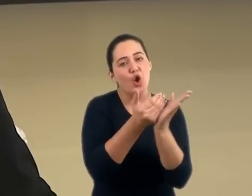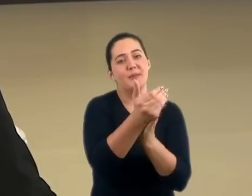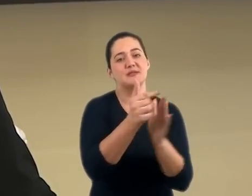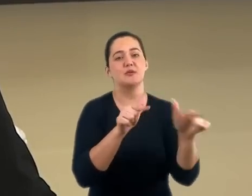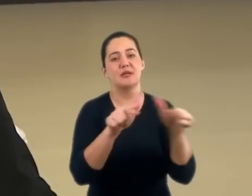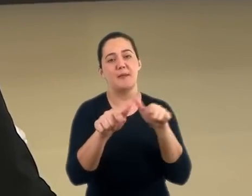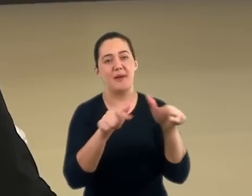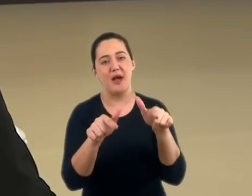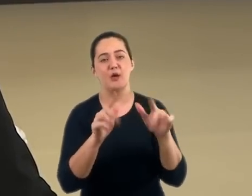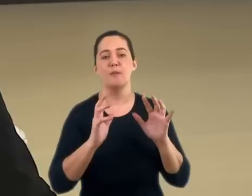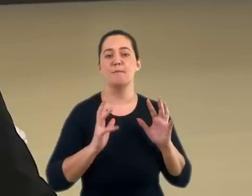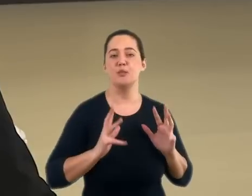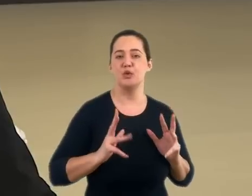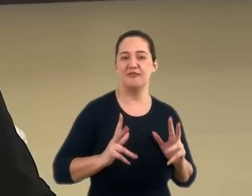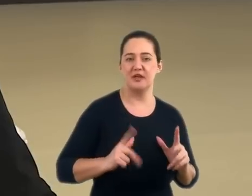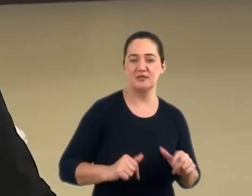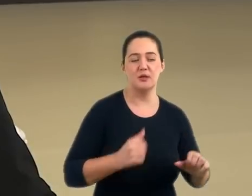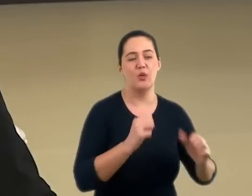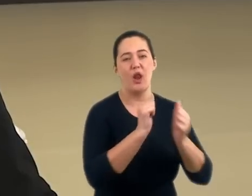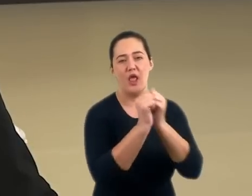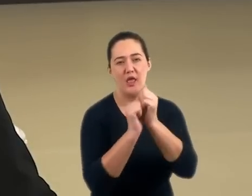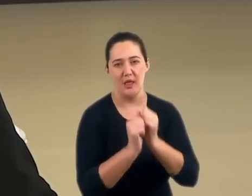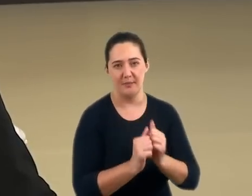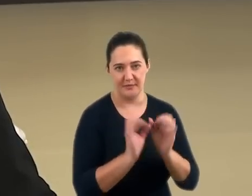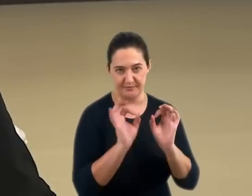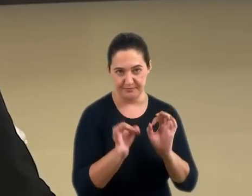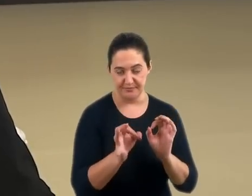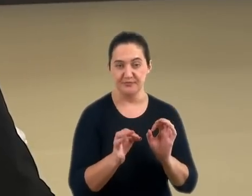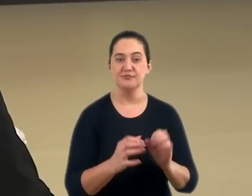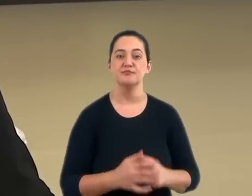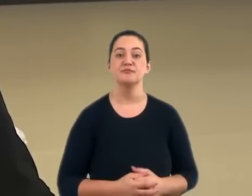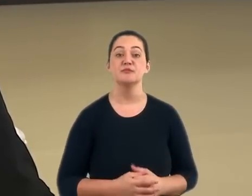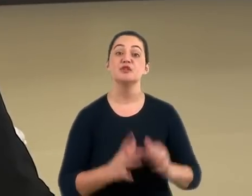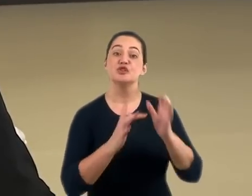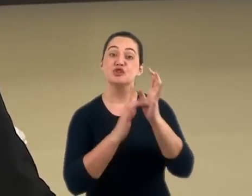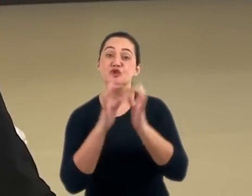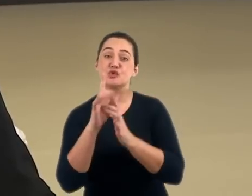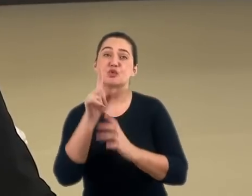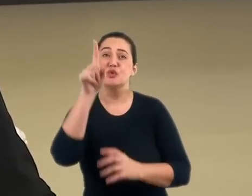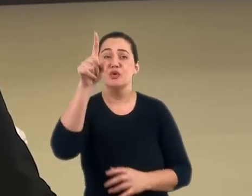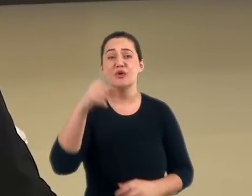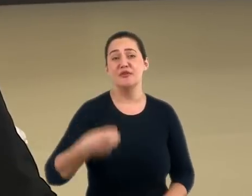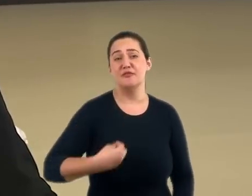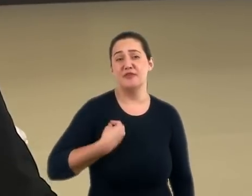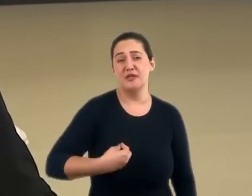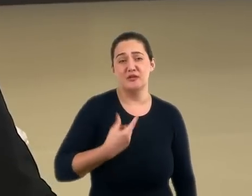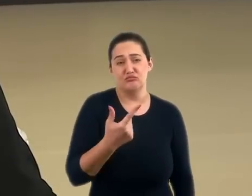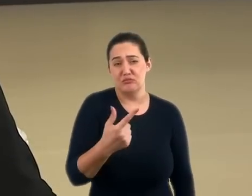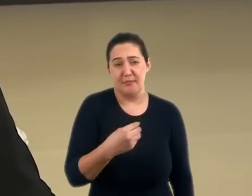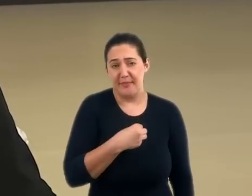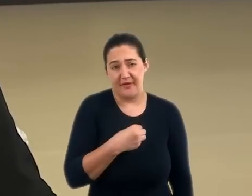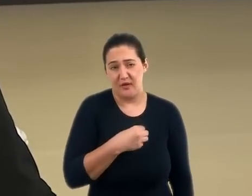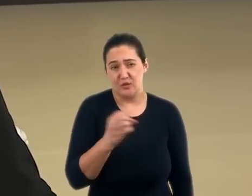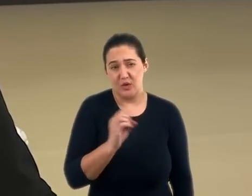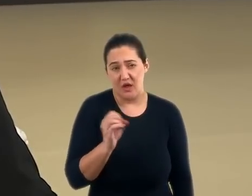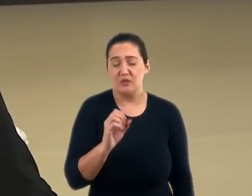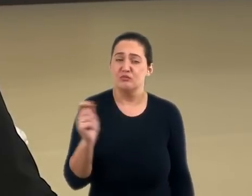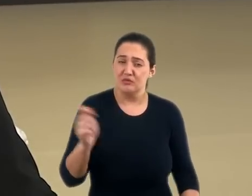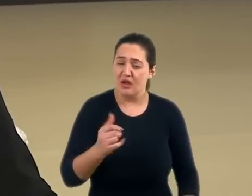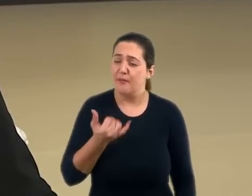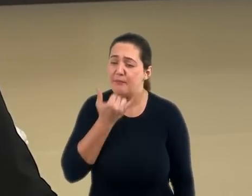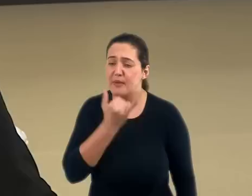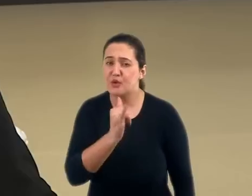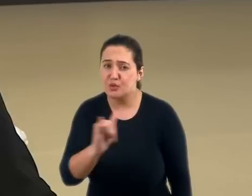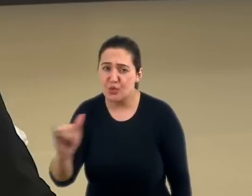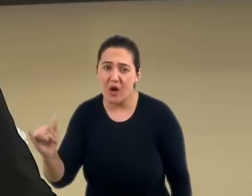de purificação, de limpeza. A vida de Jesus sem pecado é o suficiente para perdoar pecados